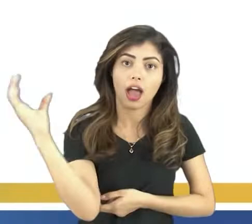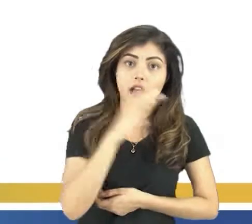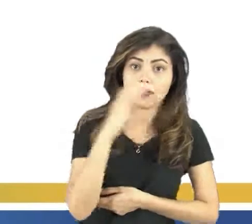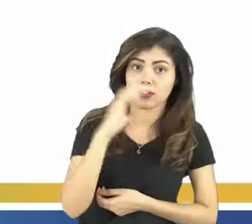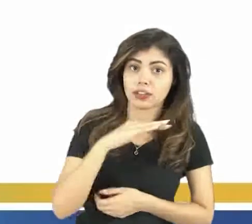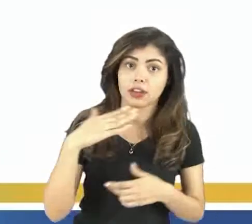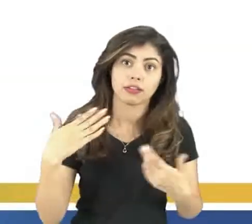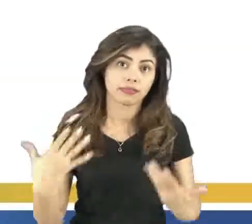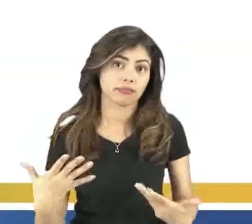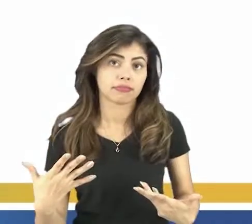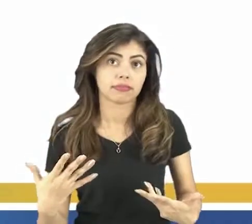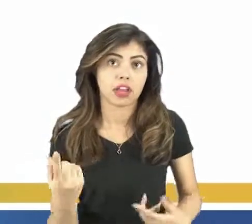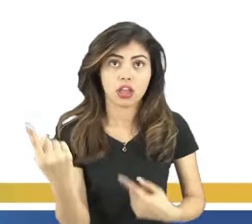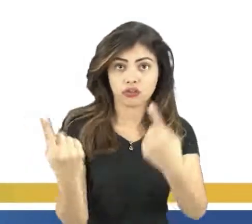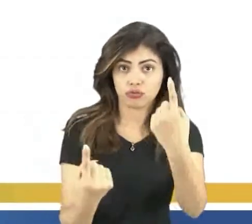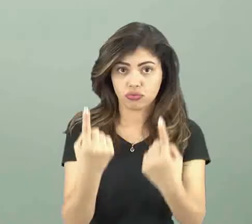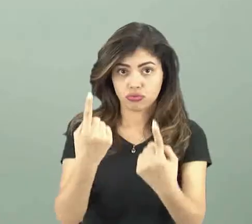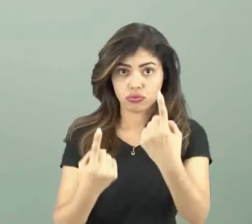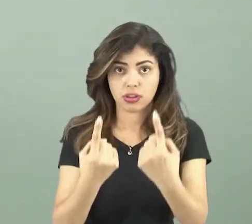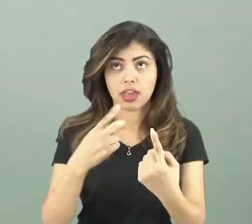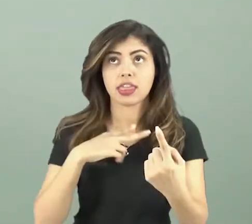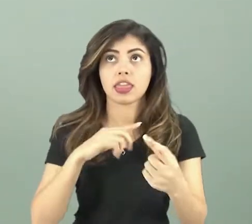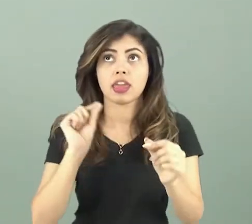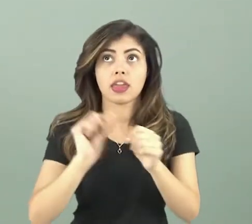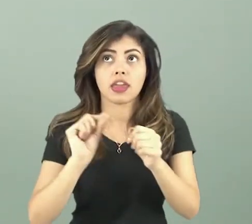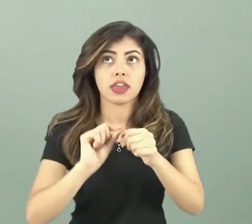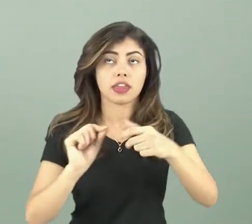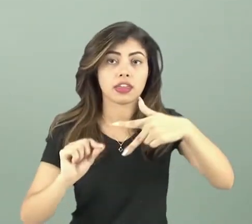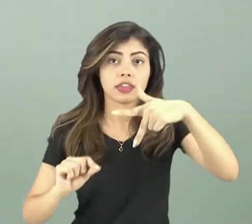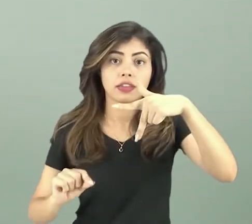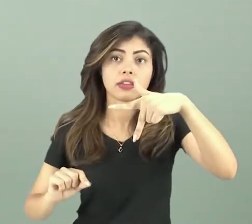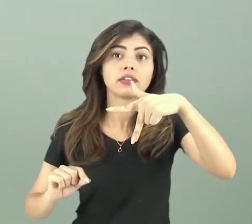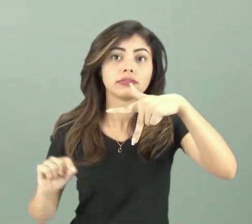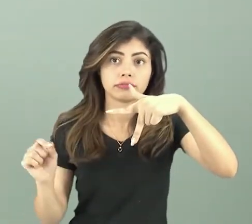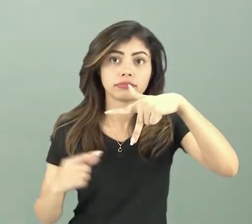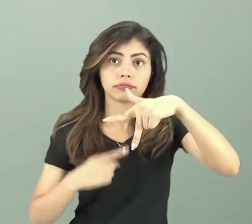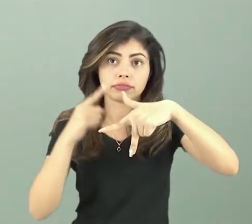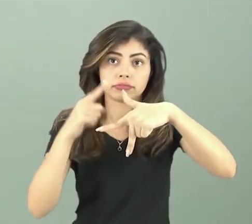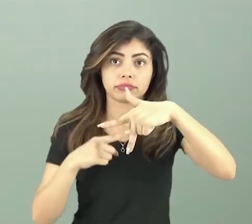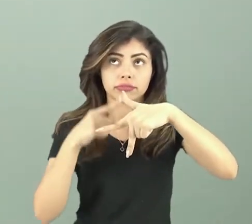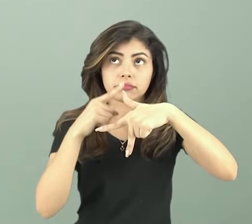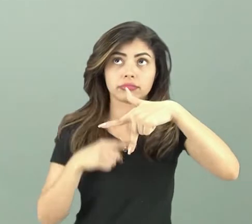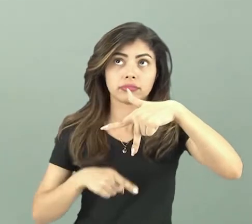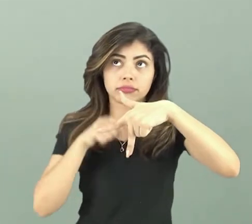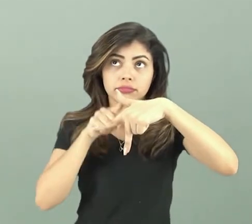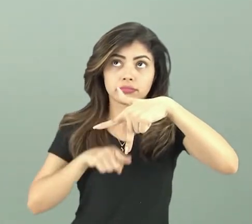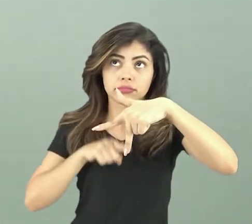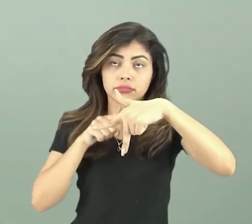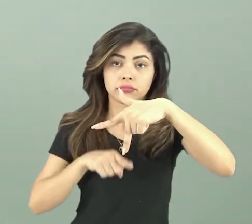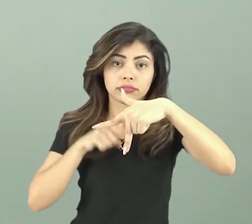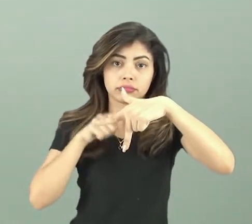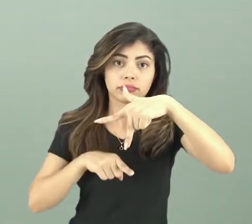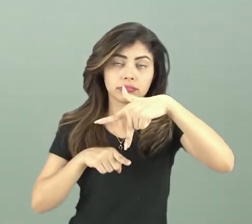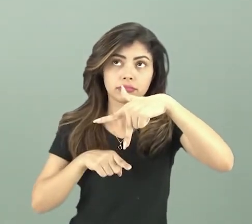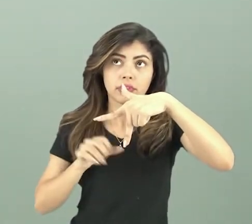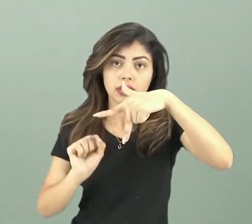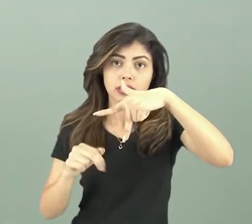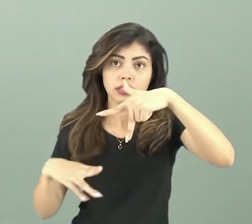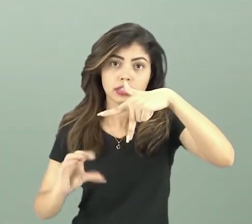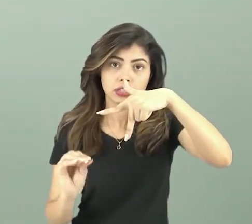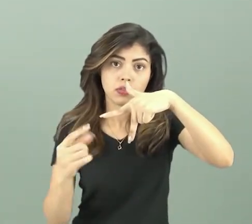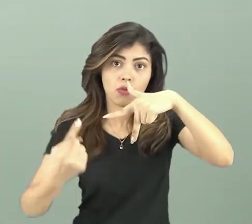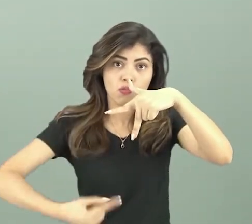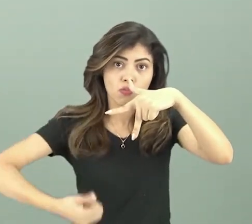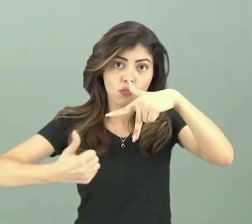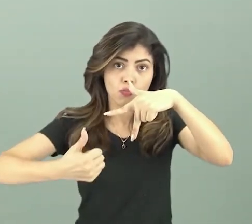e o campo, essas duas grandezas, a gente tem a formação de um ângulo de 90 graus. O ângulo de 90 graus, o seno dele é 1. E